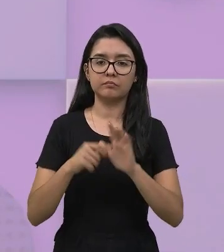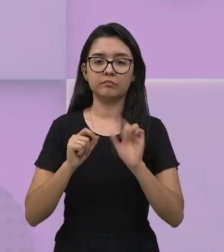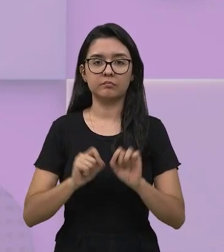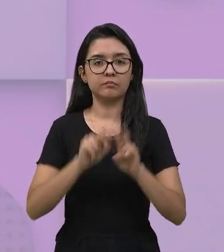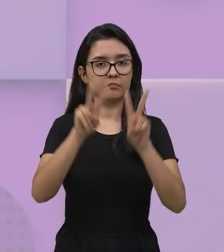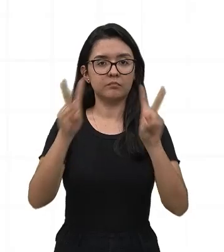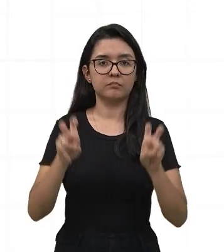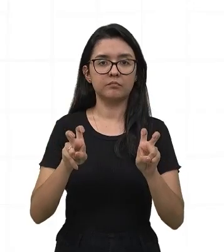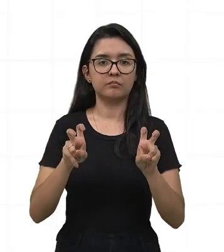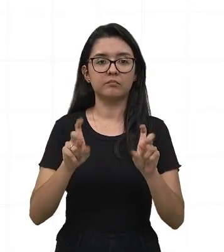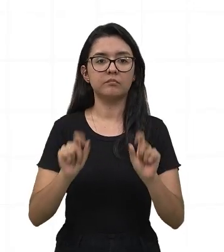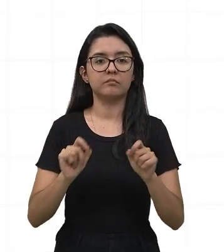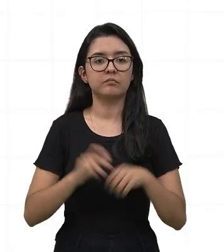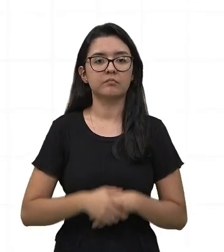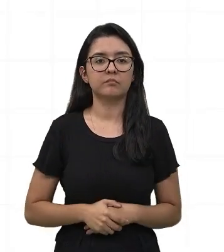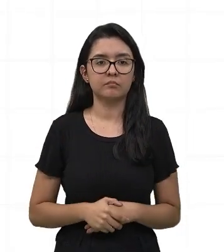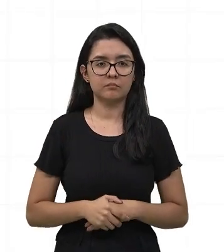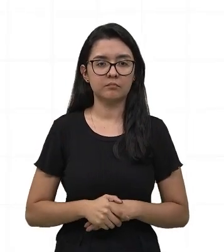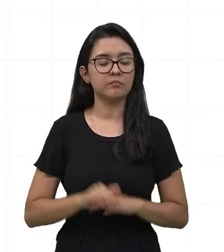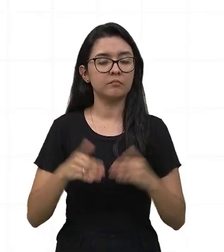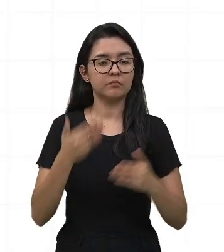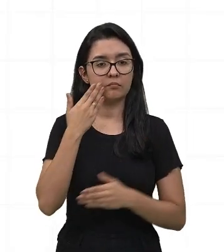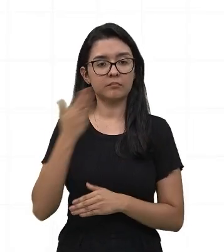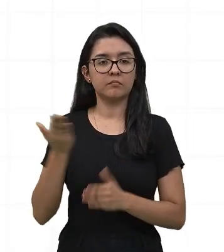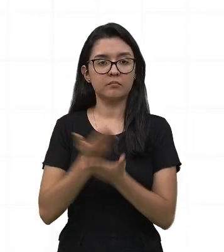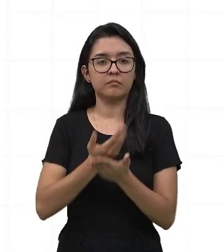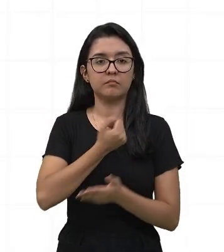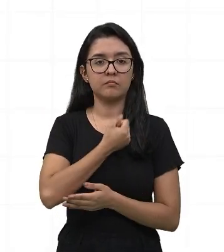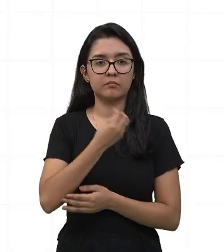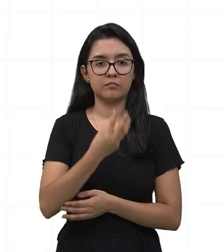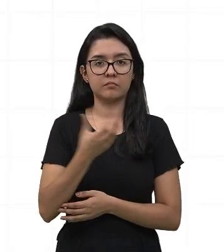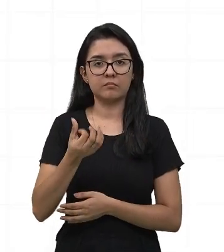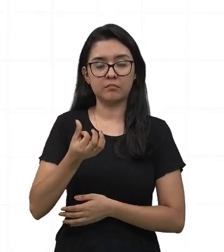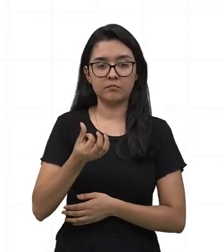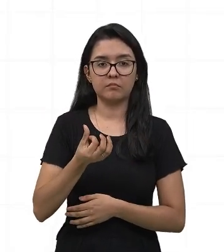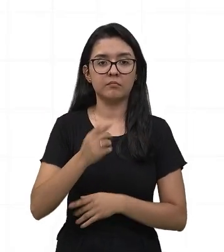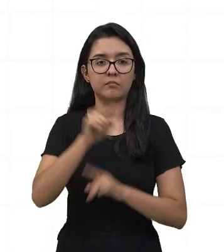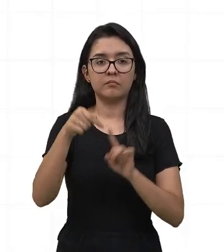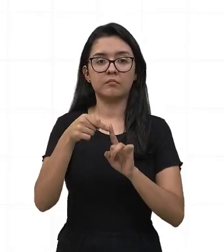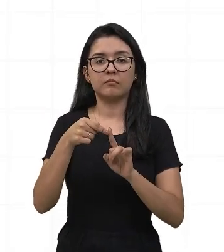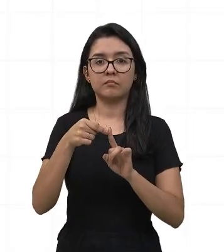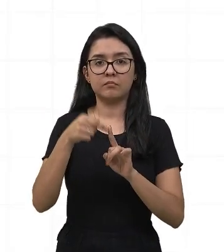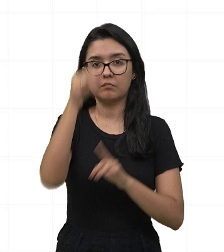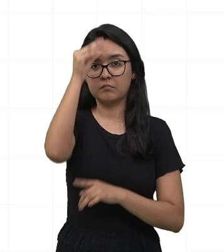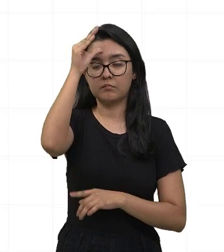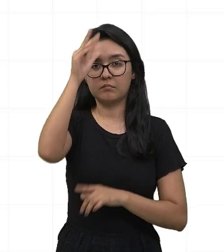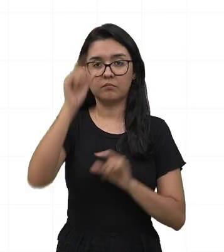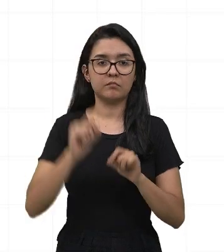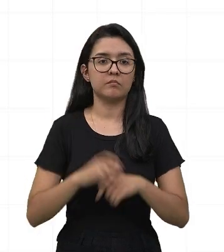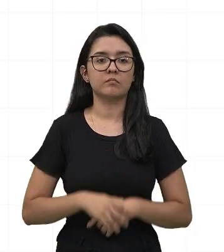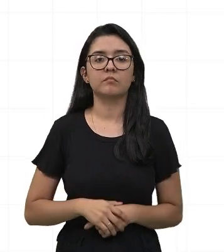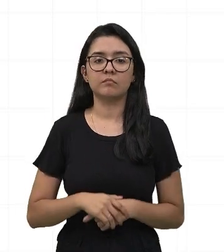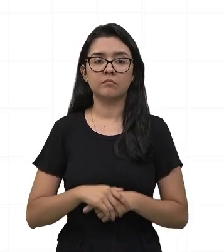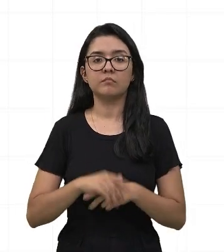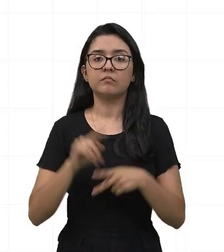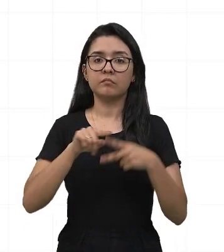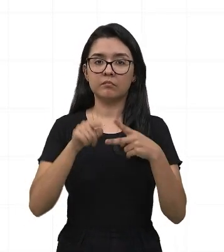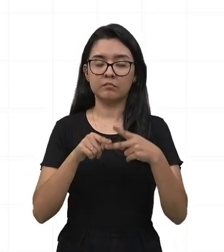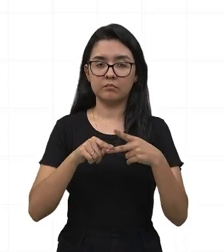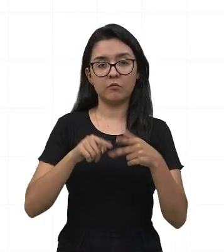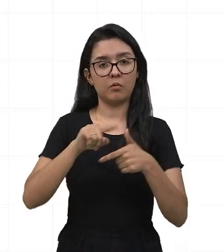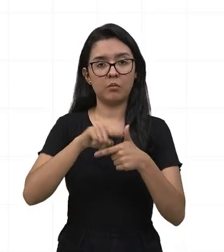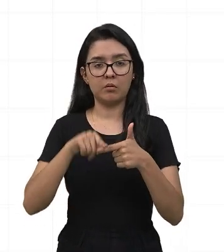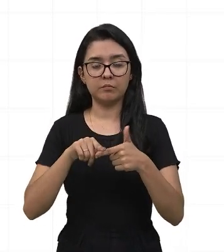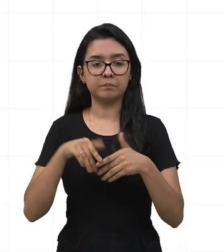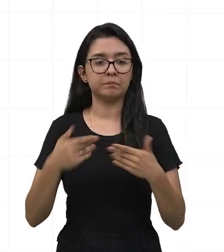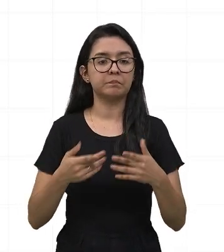um tema. Esta vai ser a nossa aula de número 36. Objeto de conhecimento, ângulos,